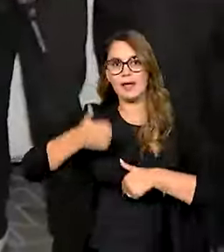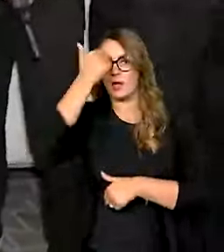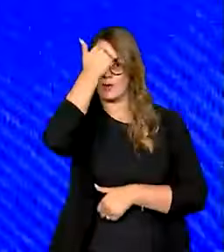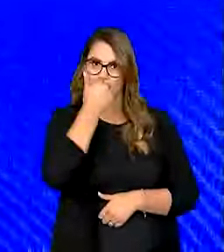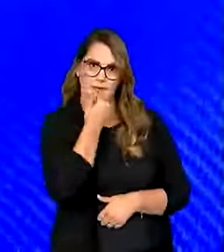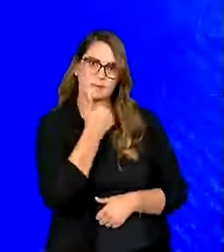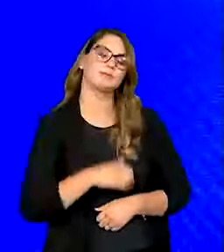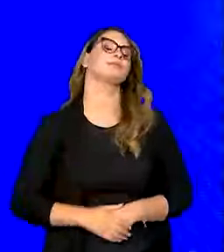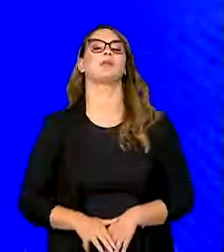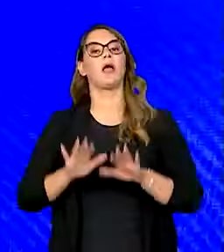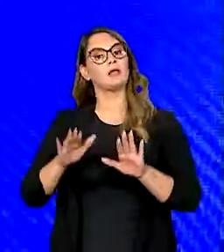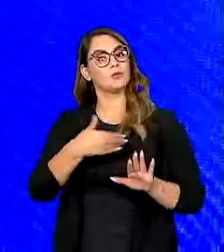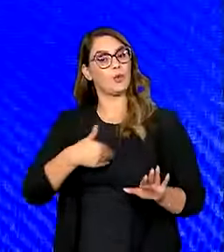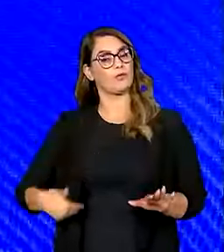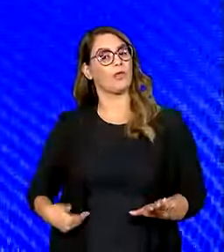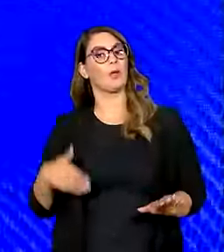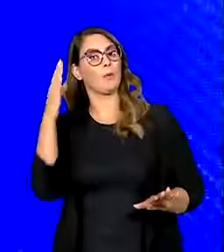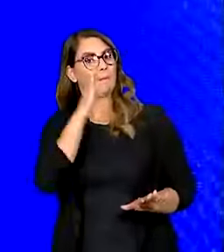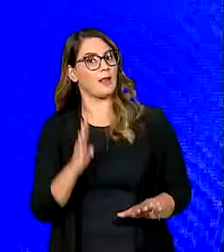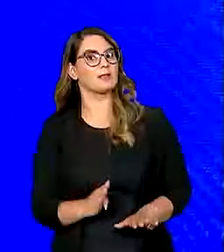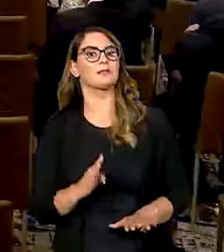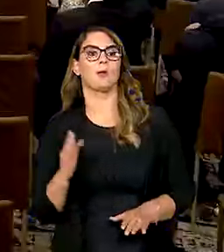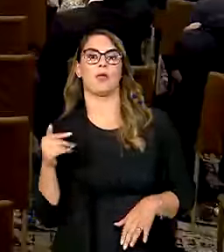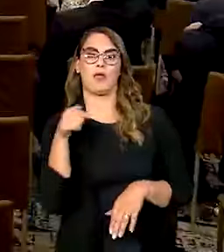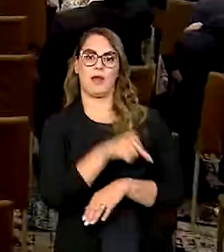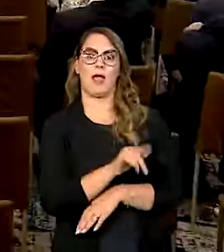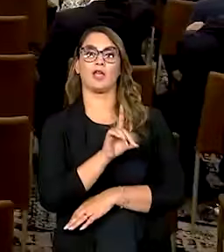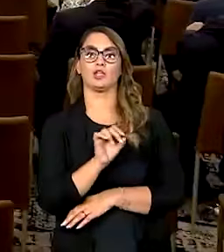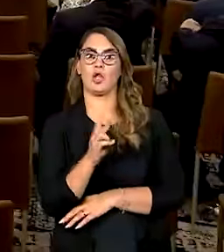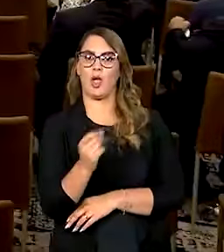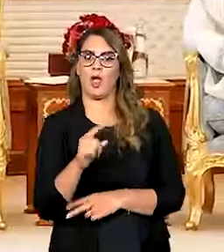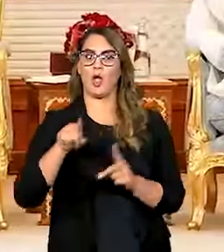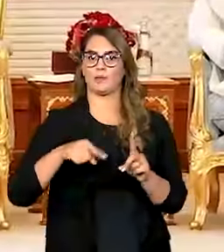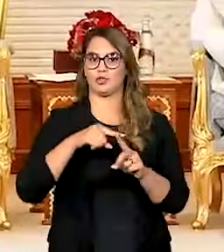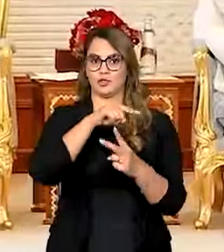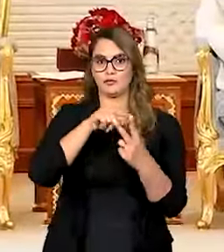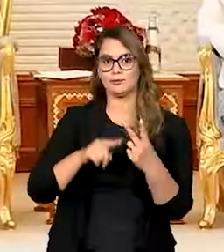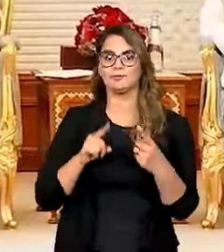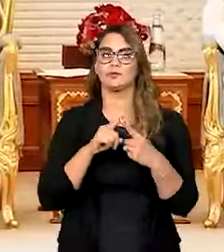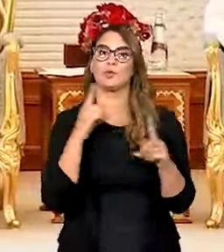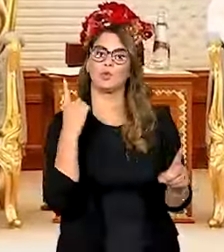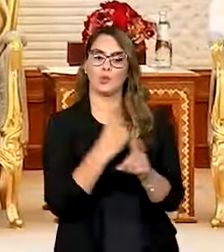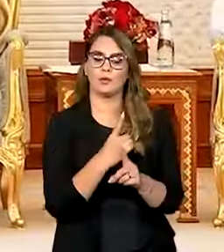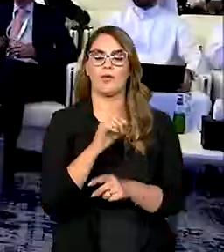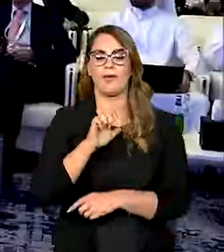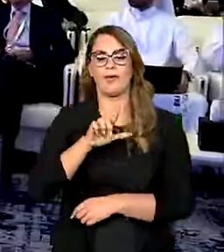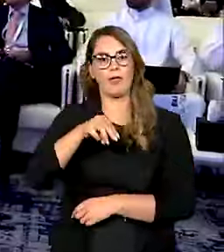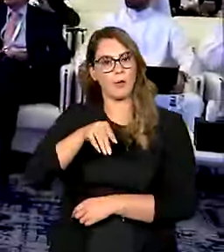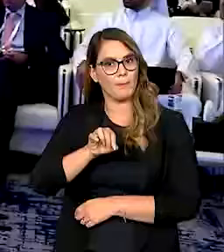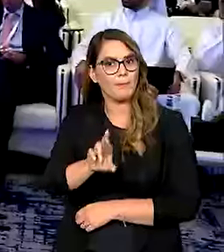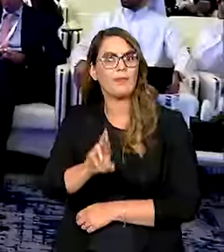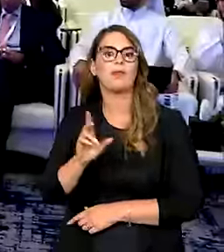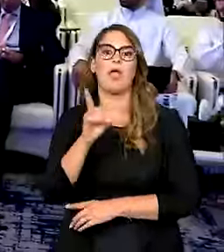Hamas. Assim, para o governo brasileiro, essa parada em Doha tinha dois objetivos. O encontro de Lula com o emir Al Thani faz